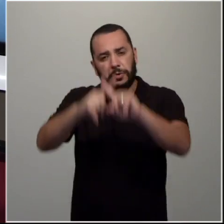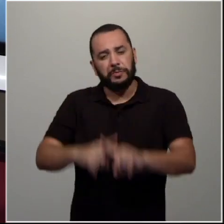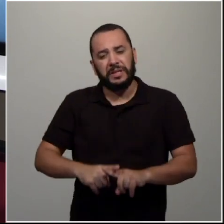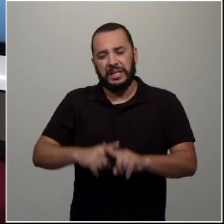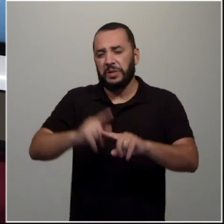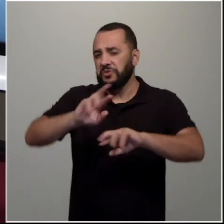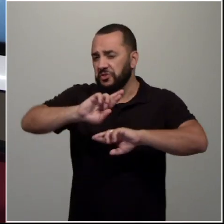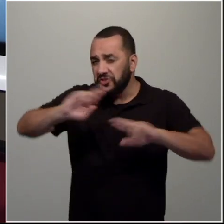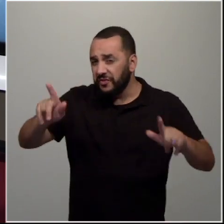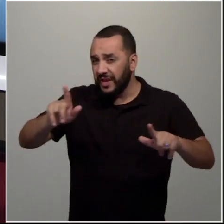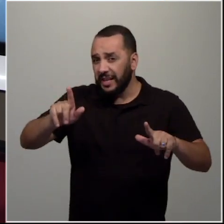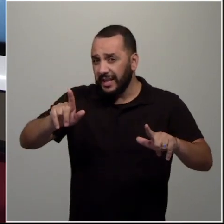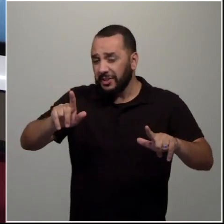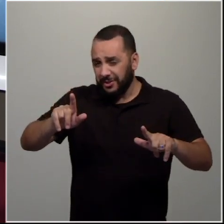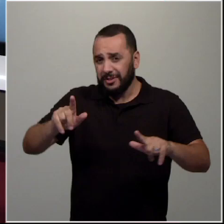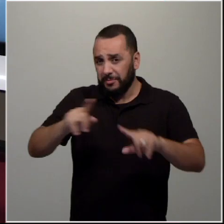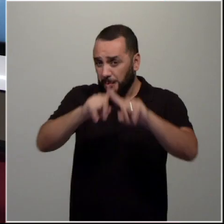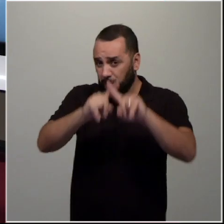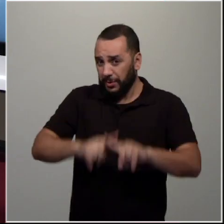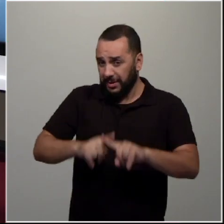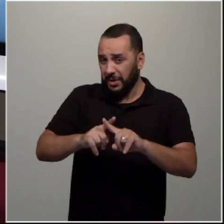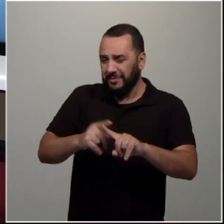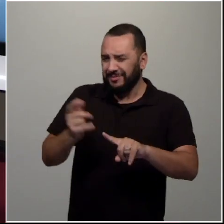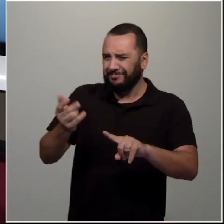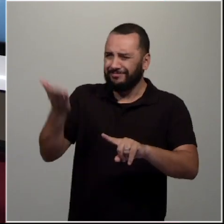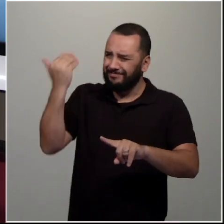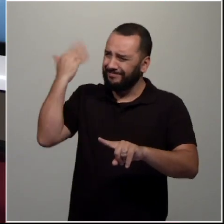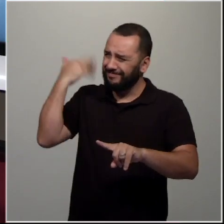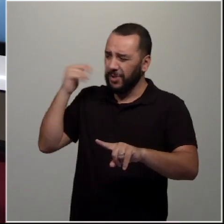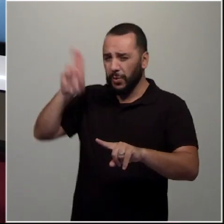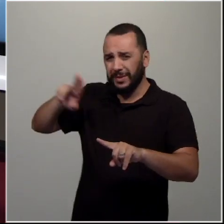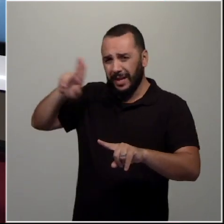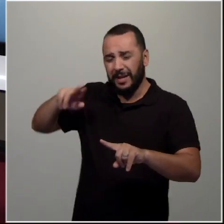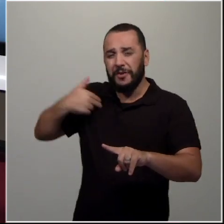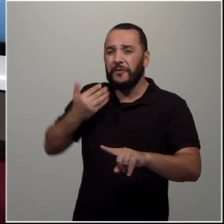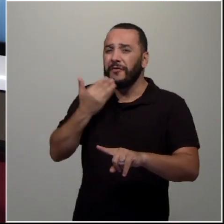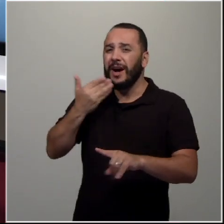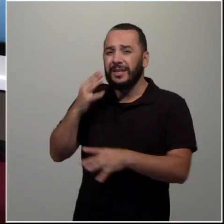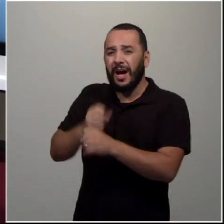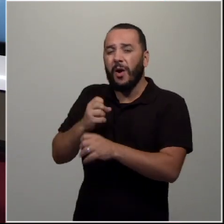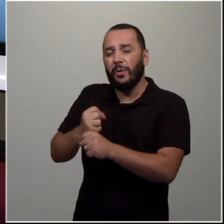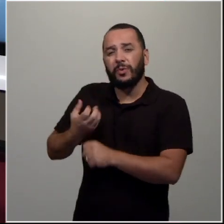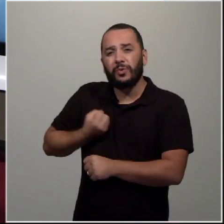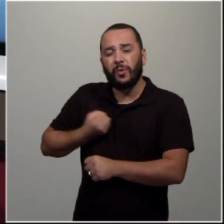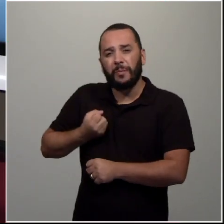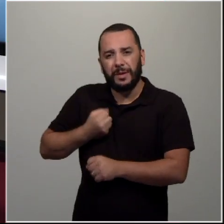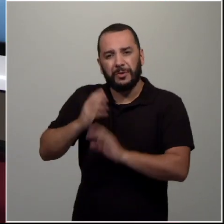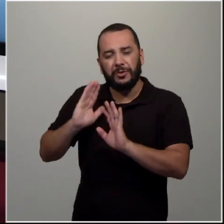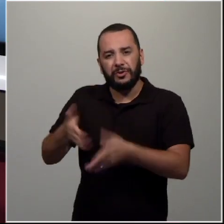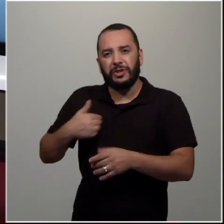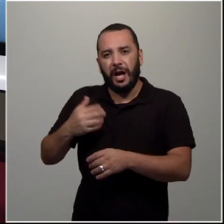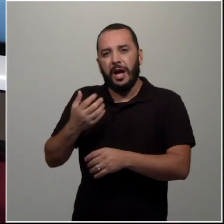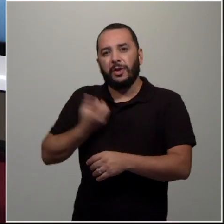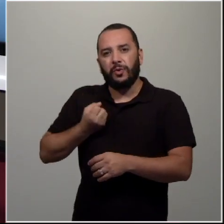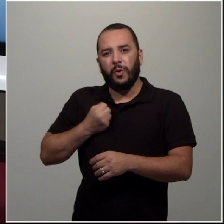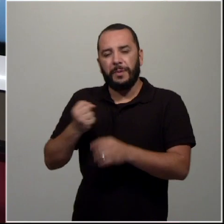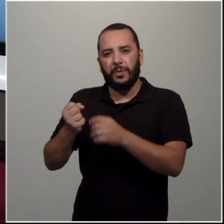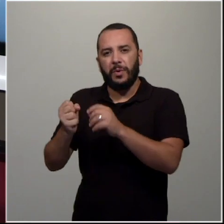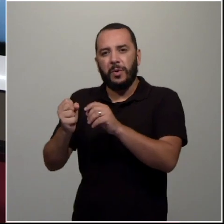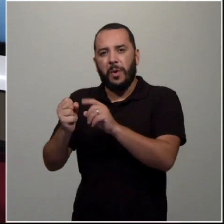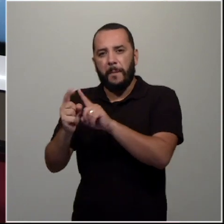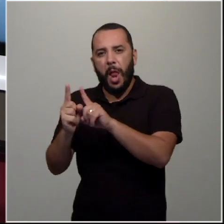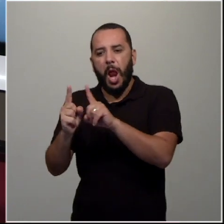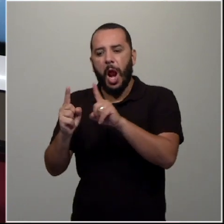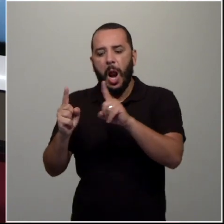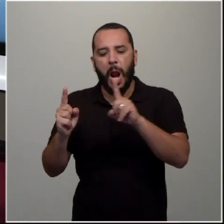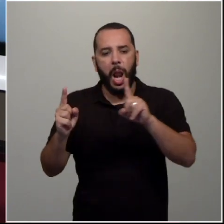é do que a gente usa atualmente mas foi usado em algum momento para facilitar cálculos com números grandes né hoje a gente tem outros métodos para fazer